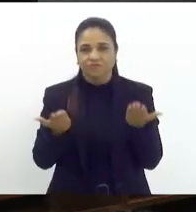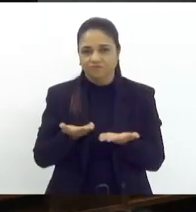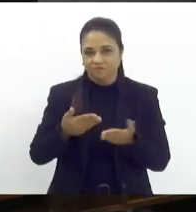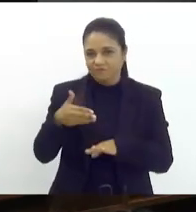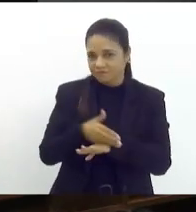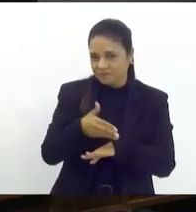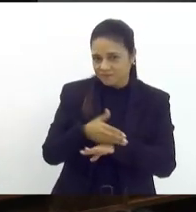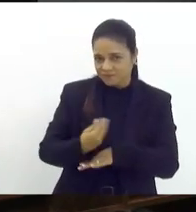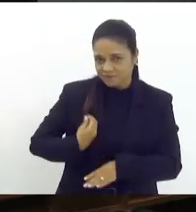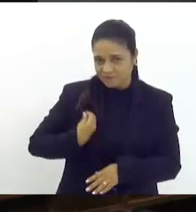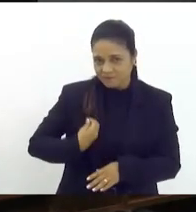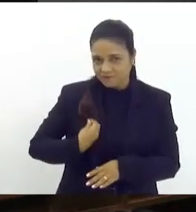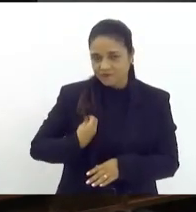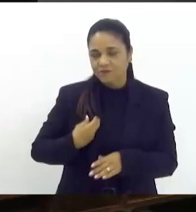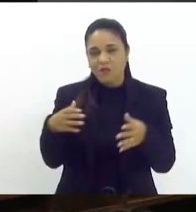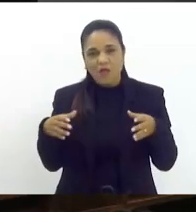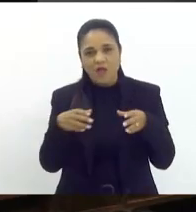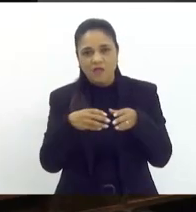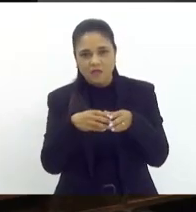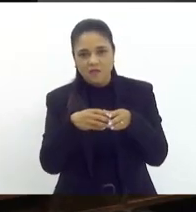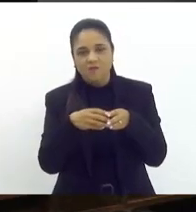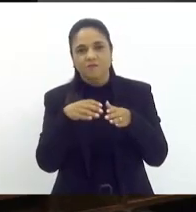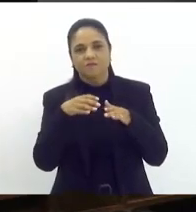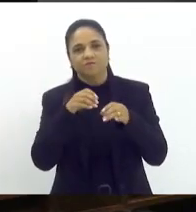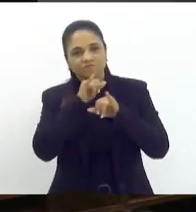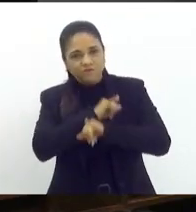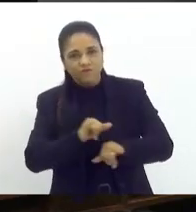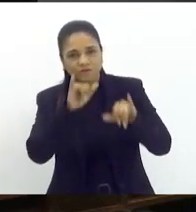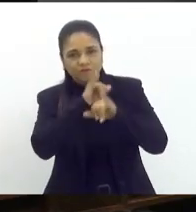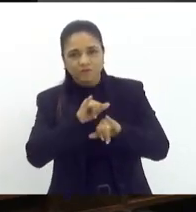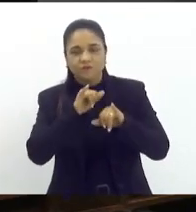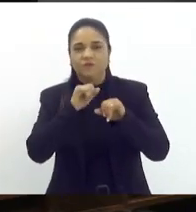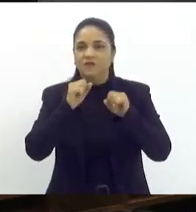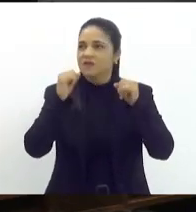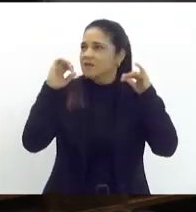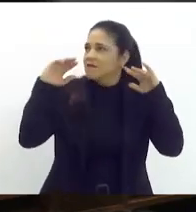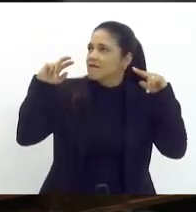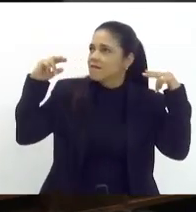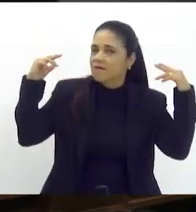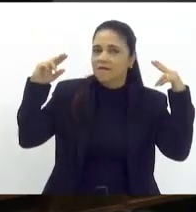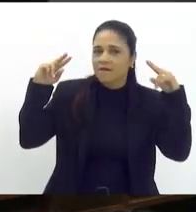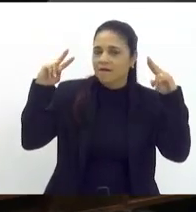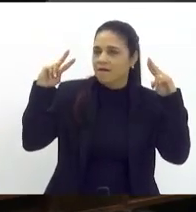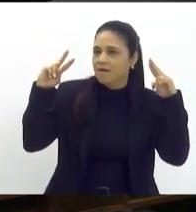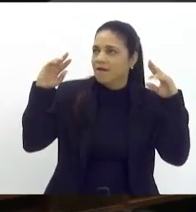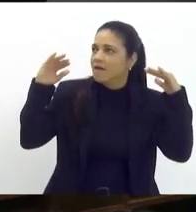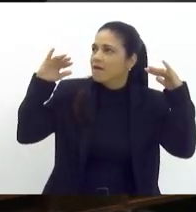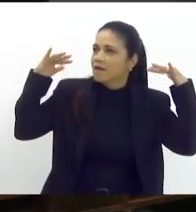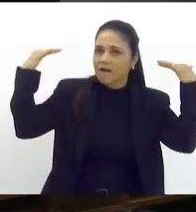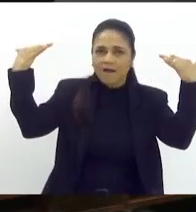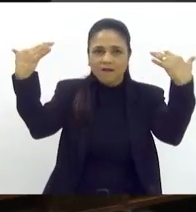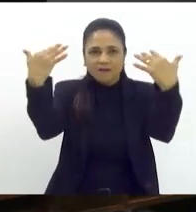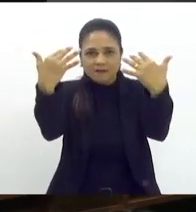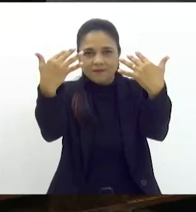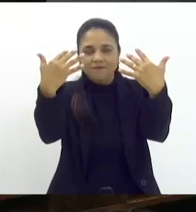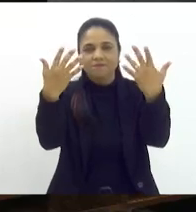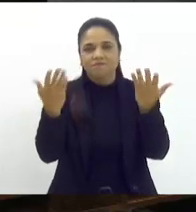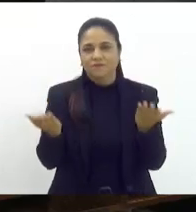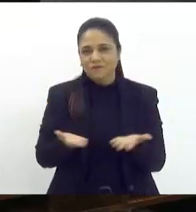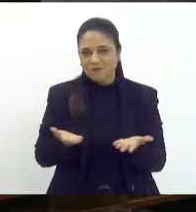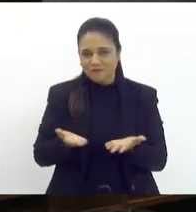toda a equipe de mídia galeria também que se faz bem representada hoje aqui na